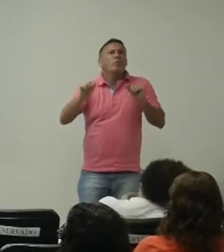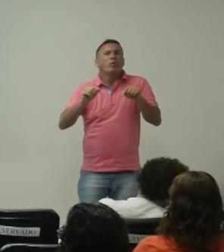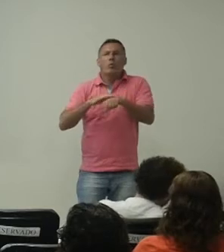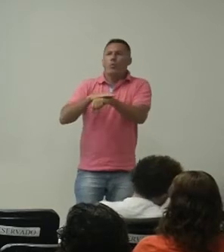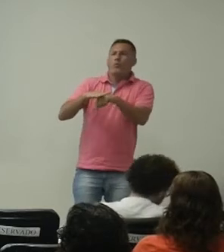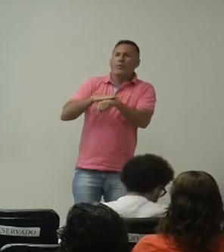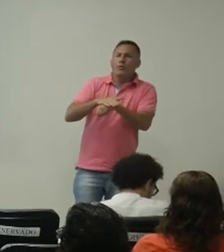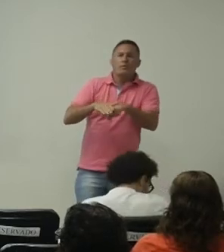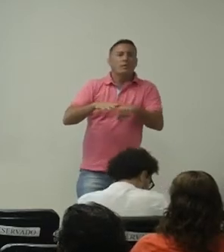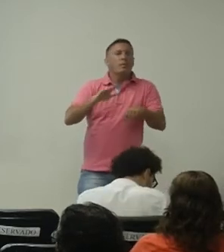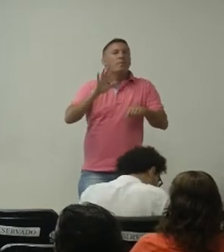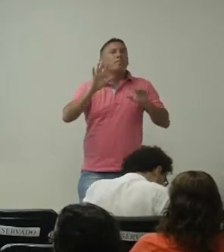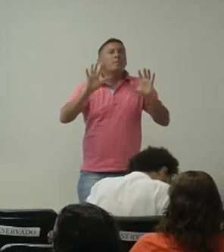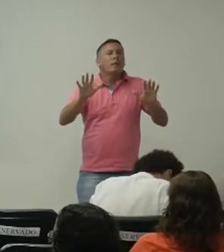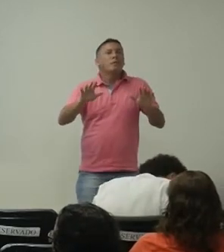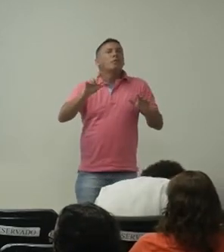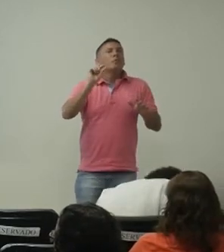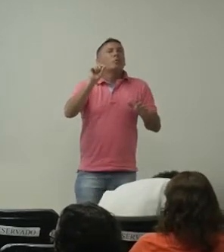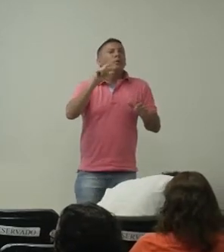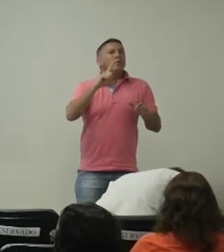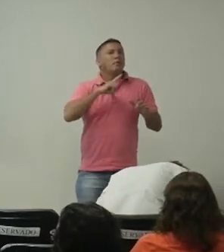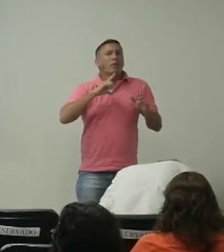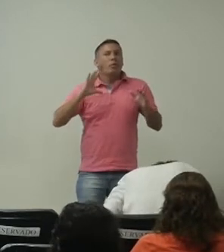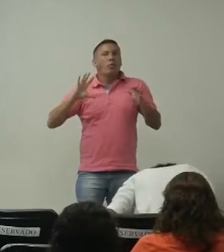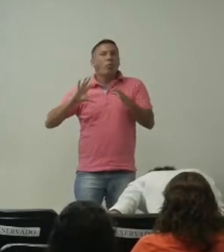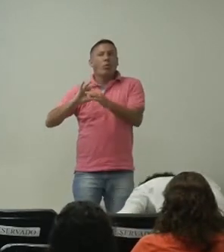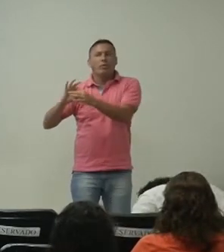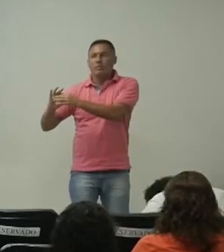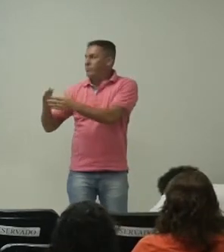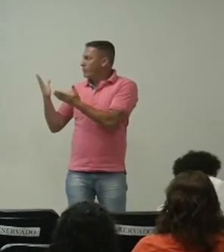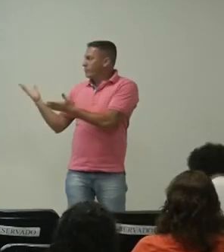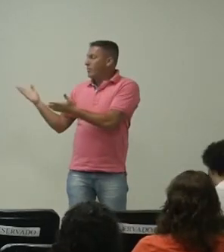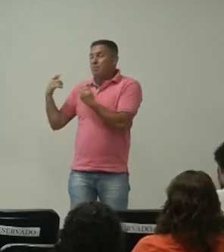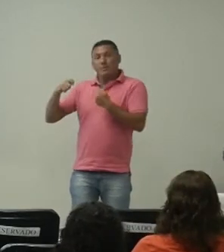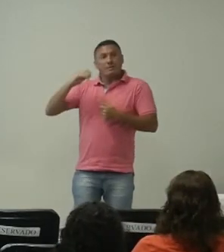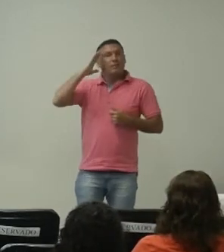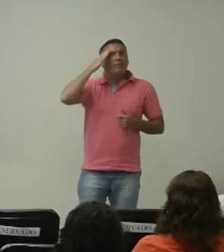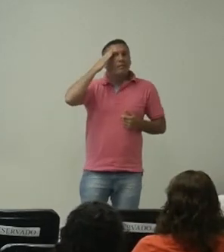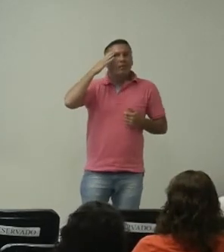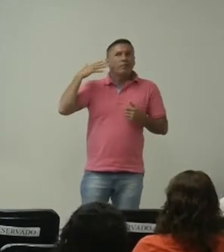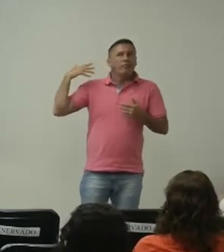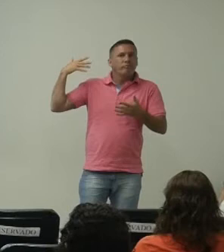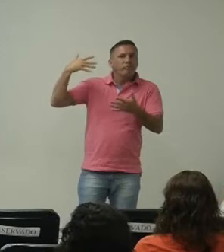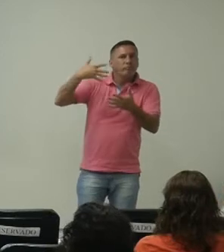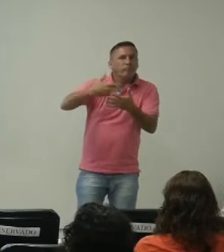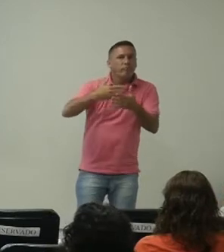sem entender minimamente todo esse contexto aqui que a gente trabalhou.